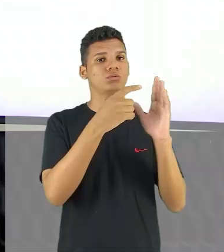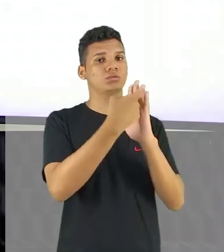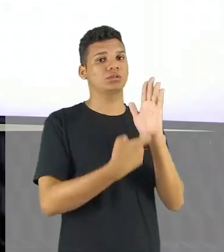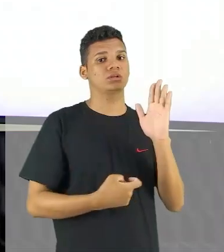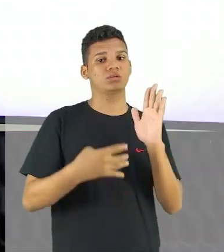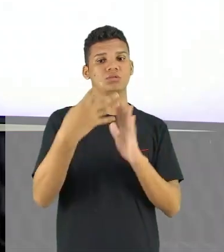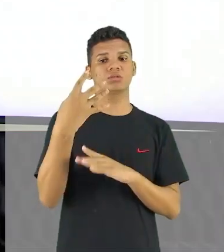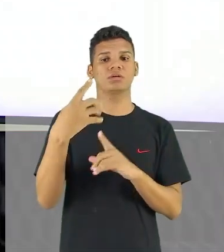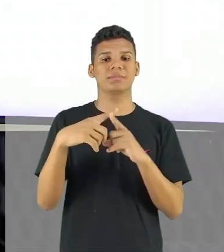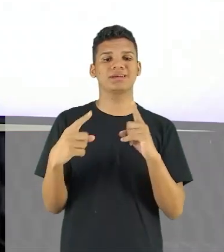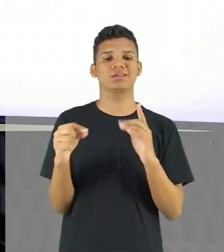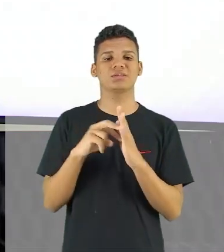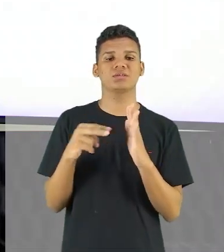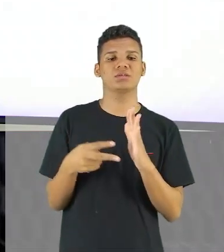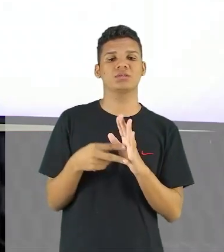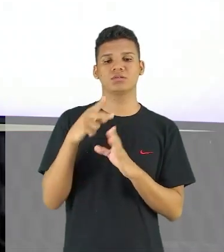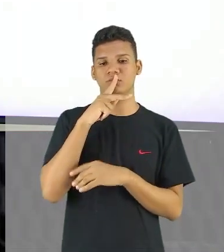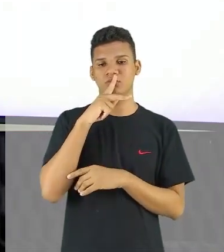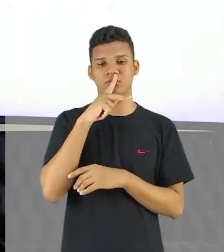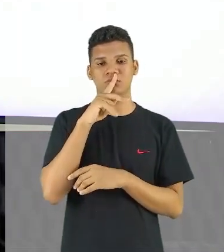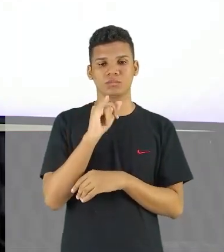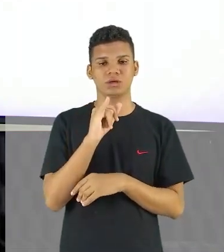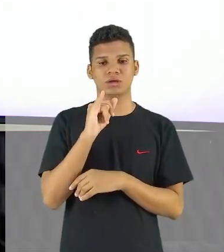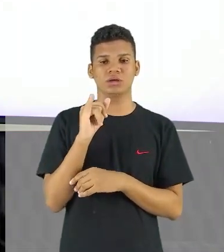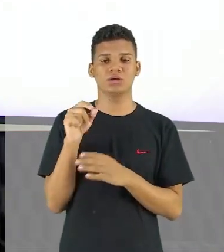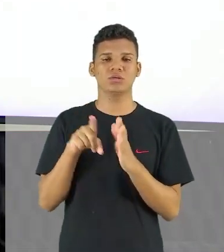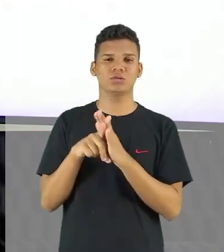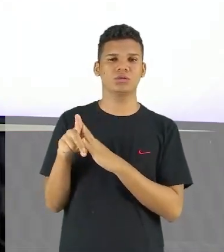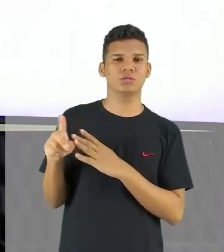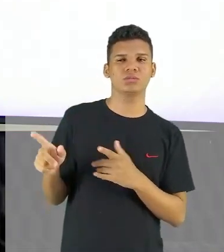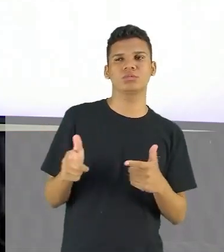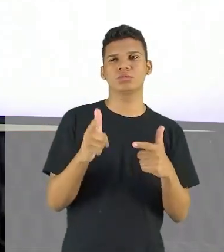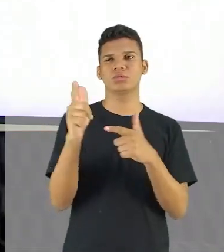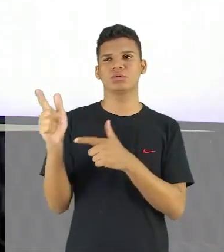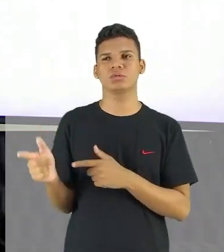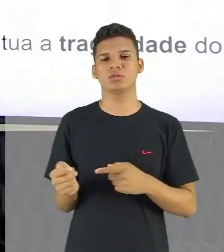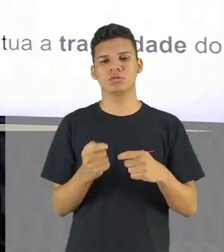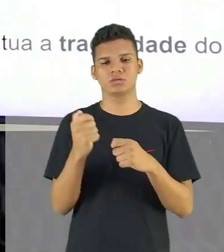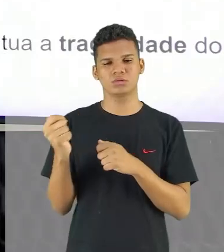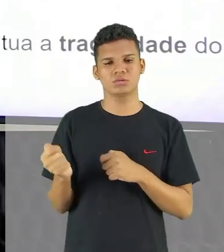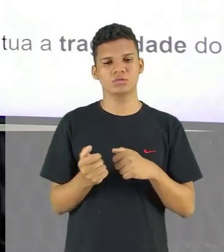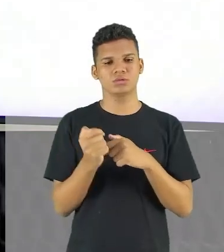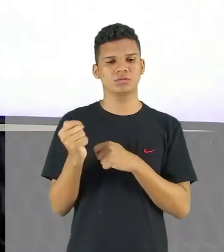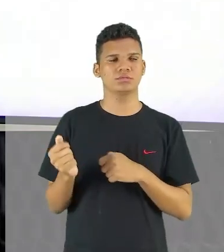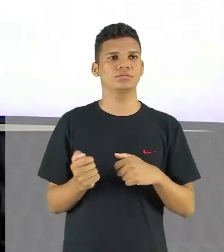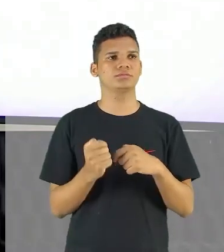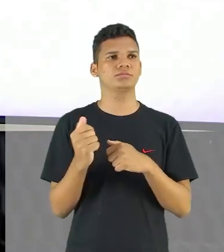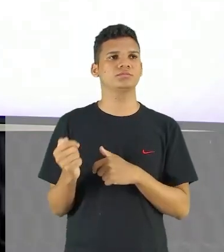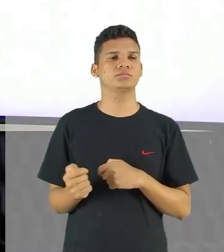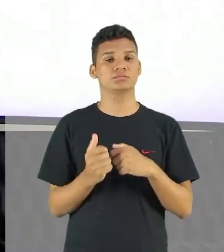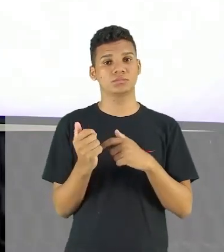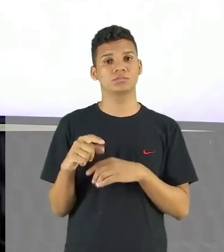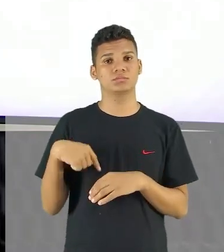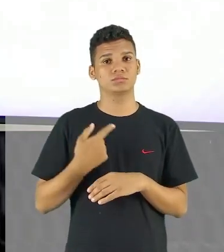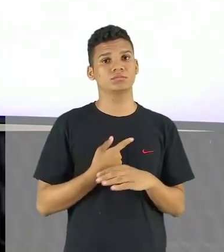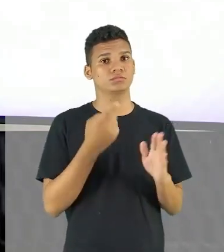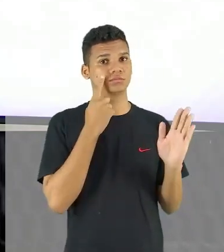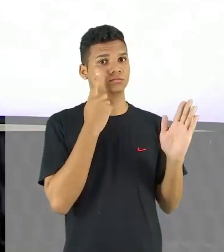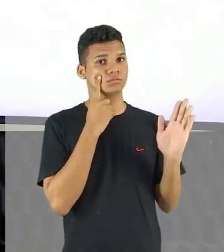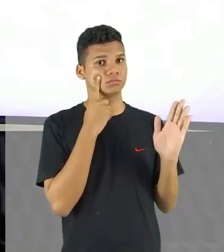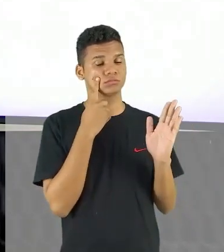que o pai caçador negociava. Vamos ver o final do parágrafo? Vamos ver aqui? Bem